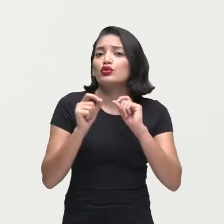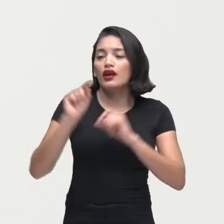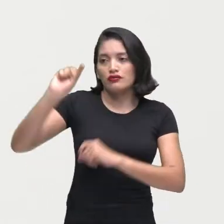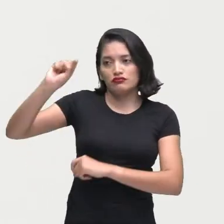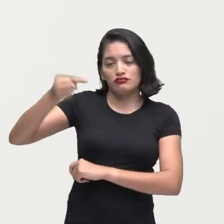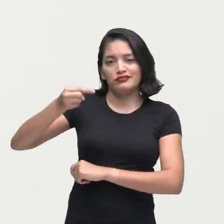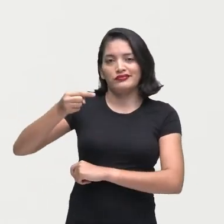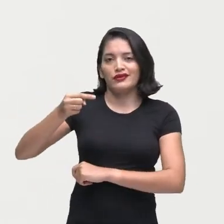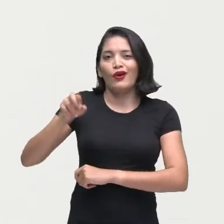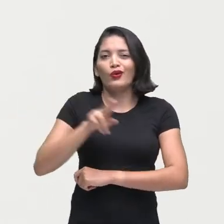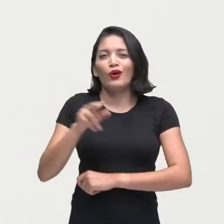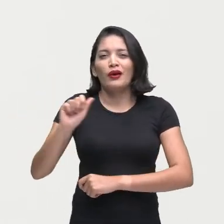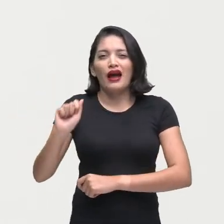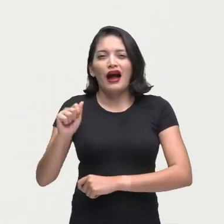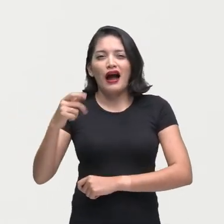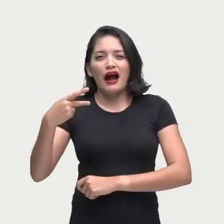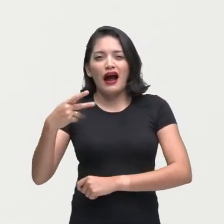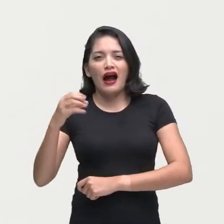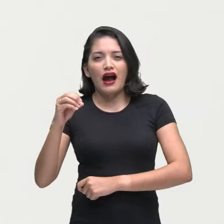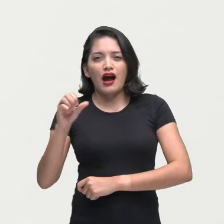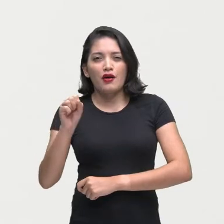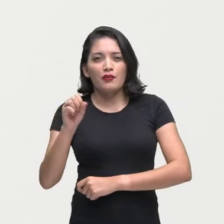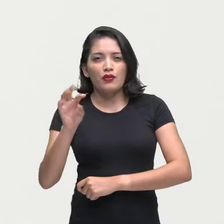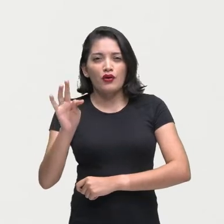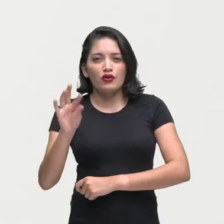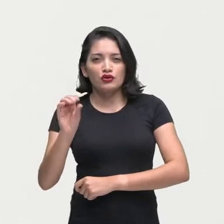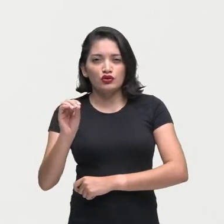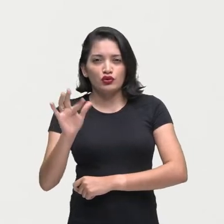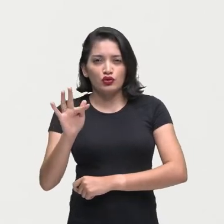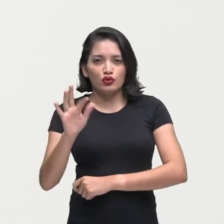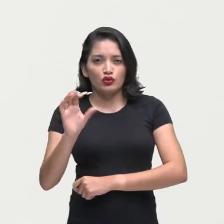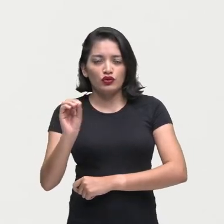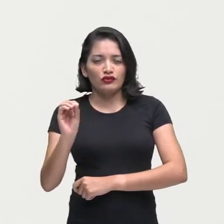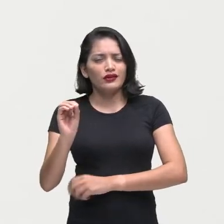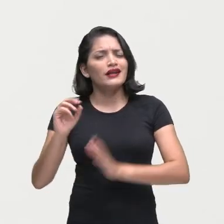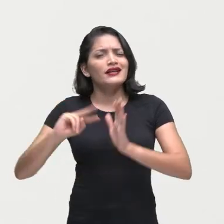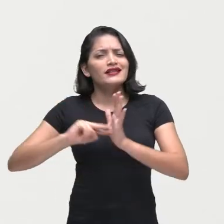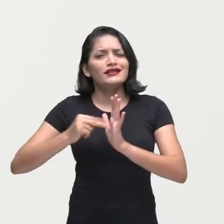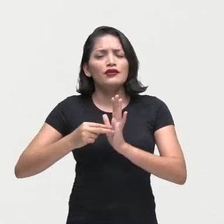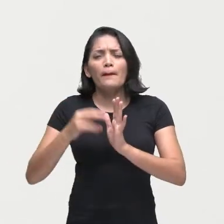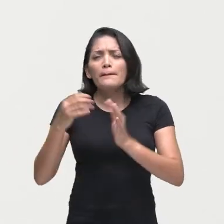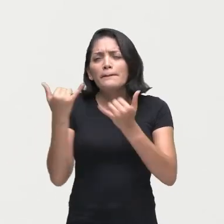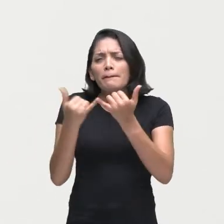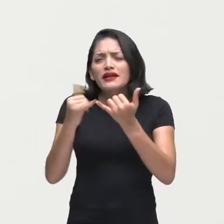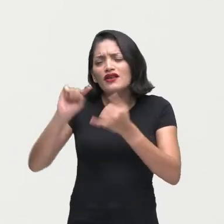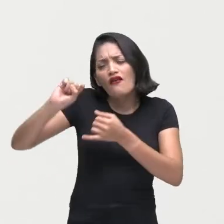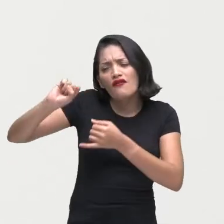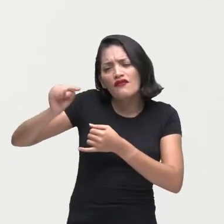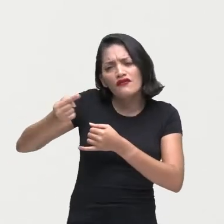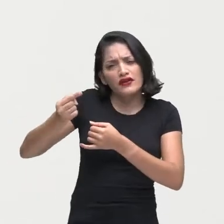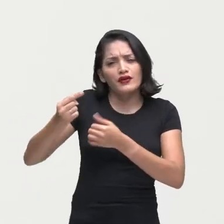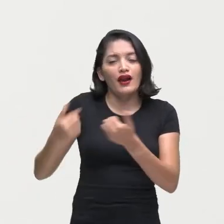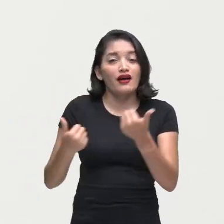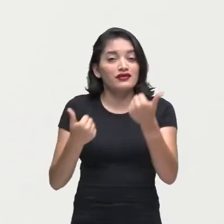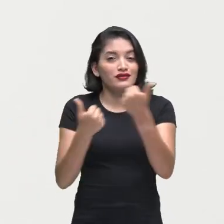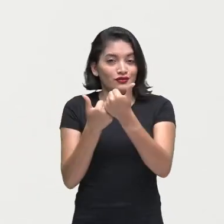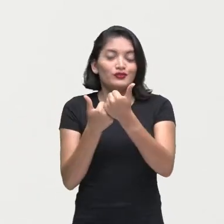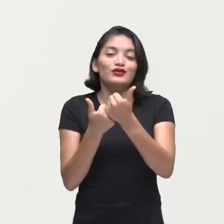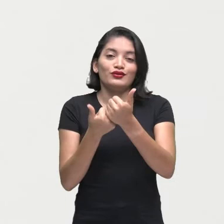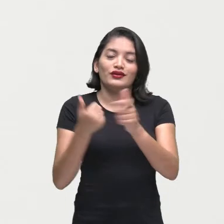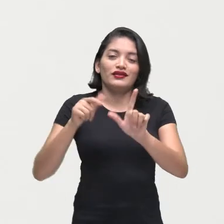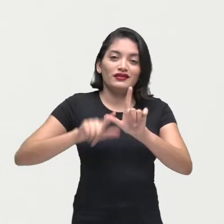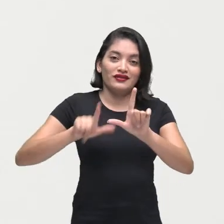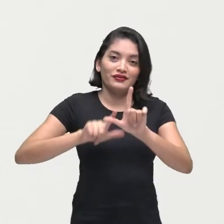pelo Aposto que você pode apóstrofo teacher é aquela parece com 1,5 que você vai colocar no lugar dessa Lembra que você